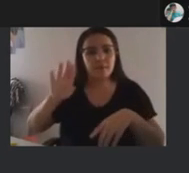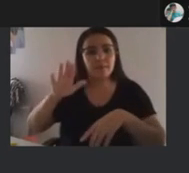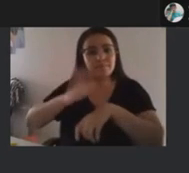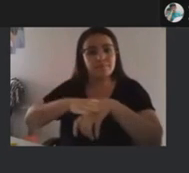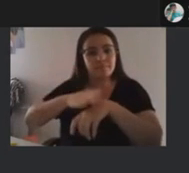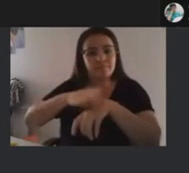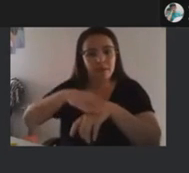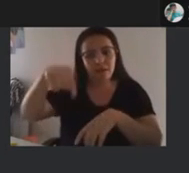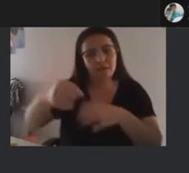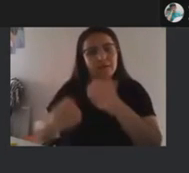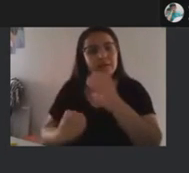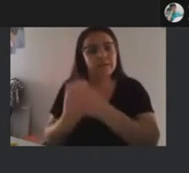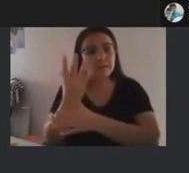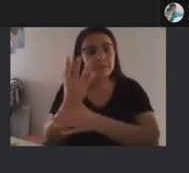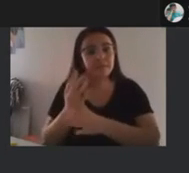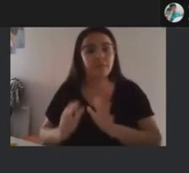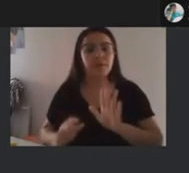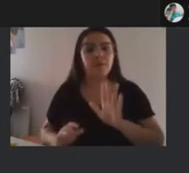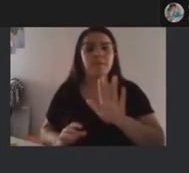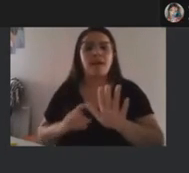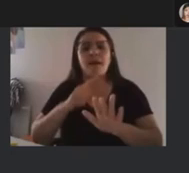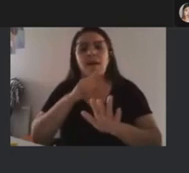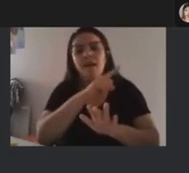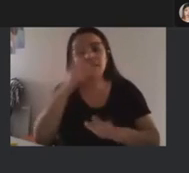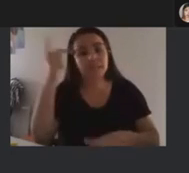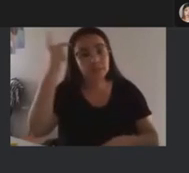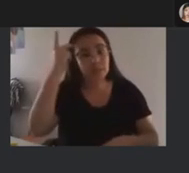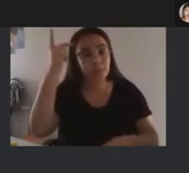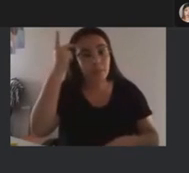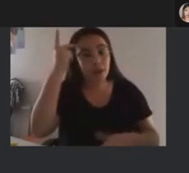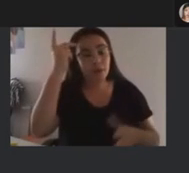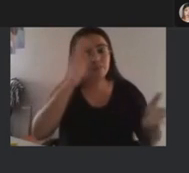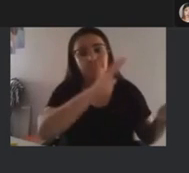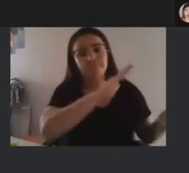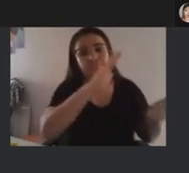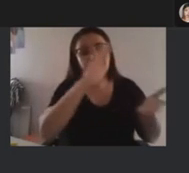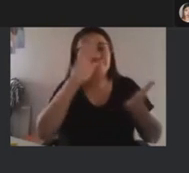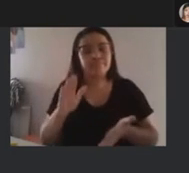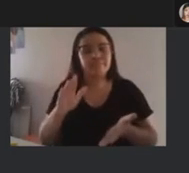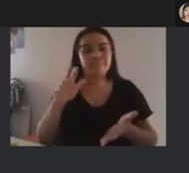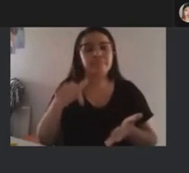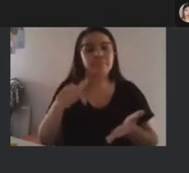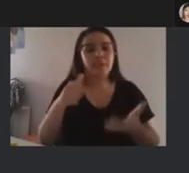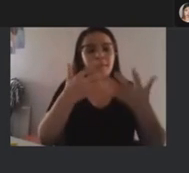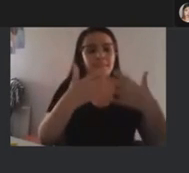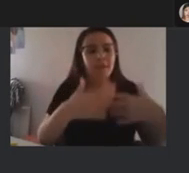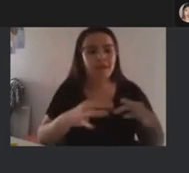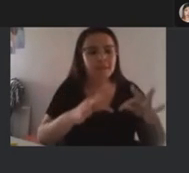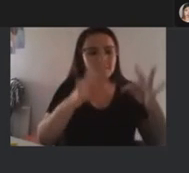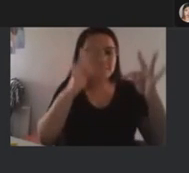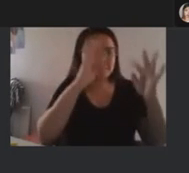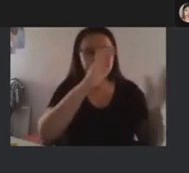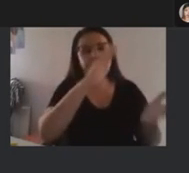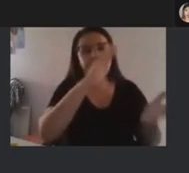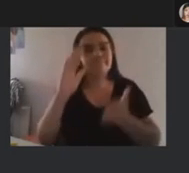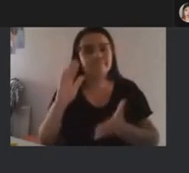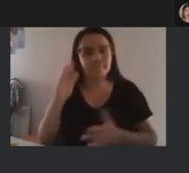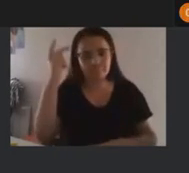da Unicamp, é um dos equipamentos que eu mostrei para vocês, que é o que tem um filamento de tungstênio, veio da